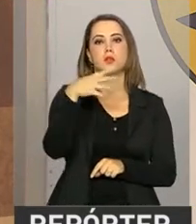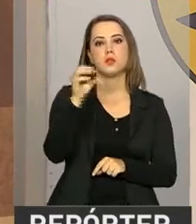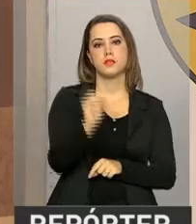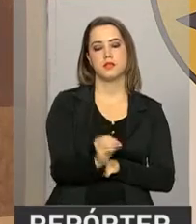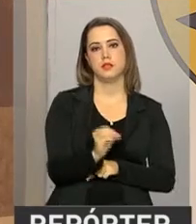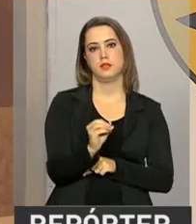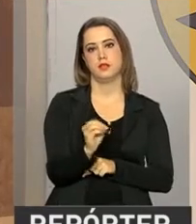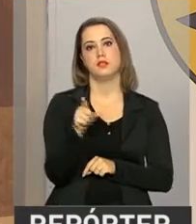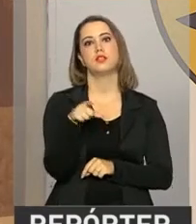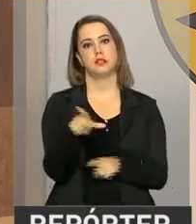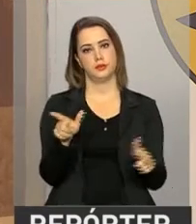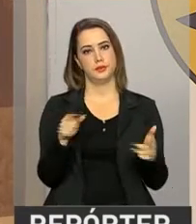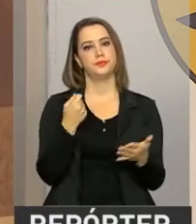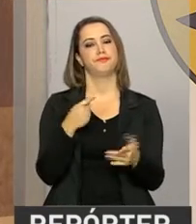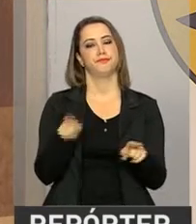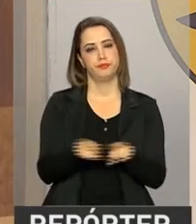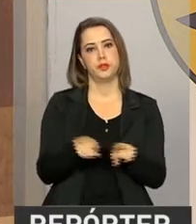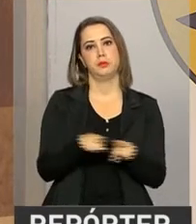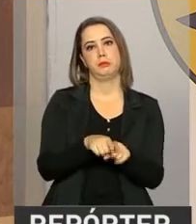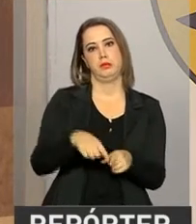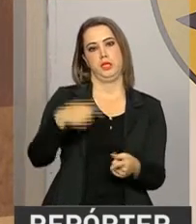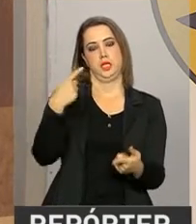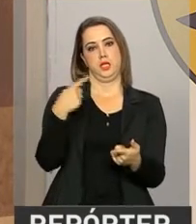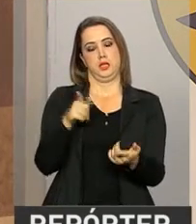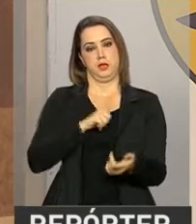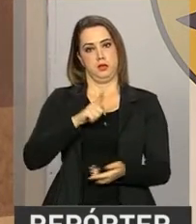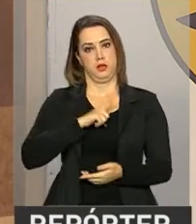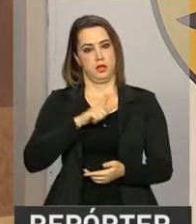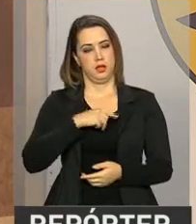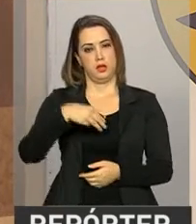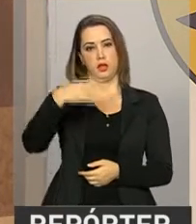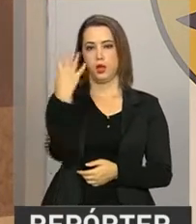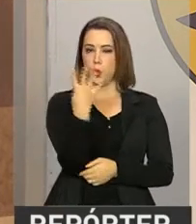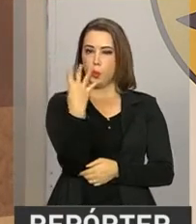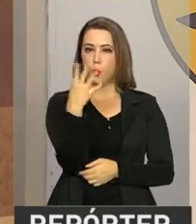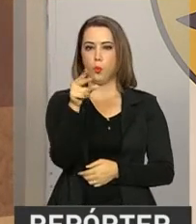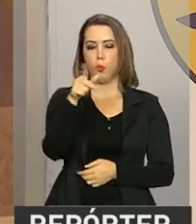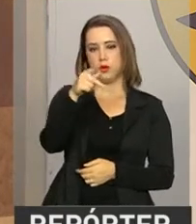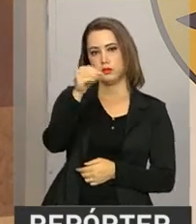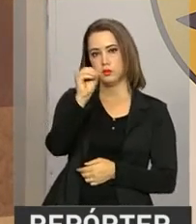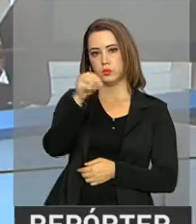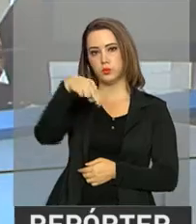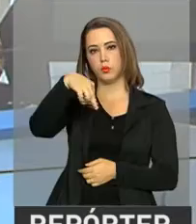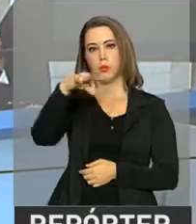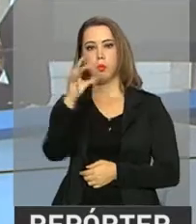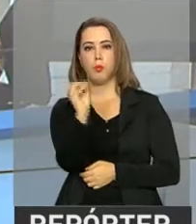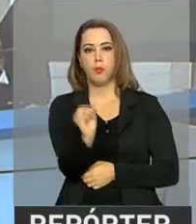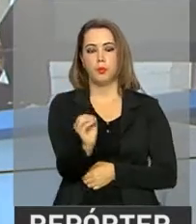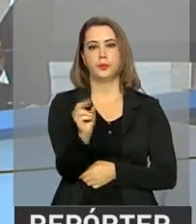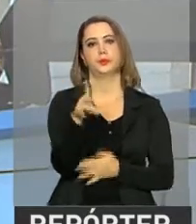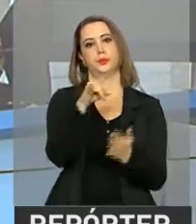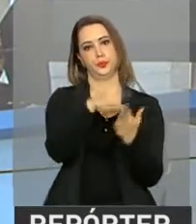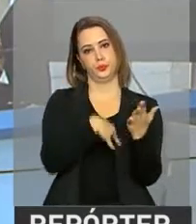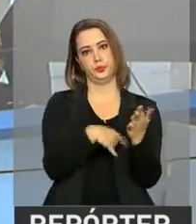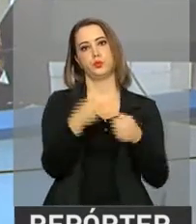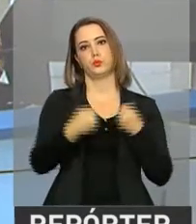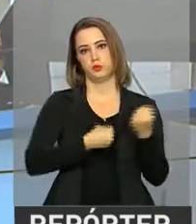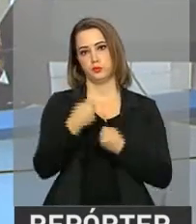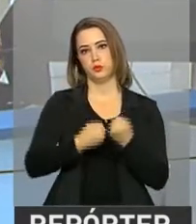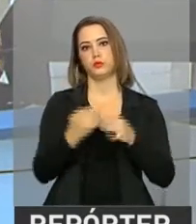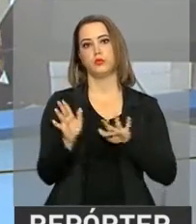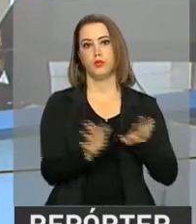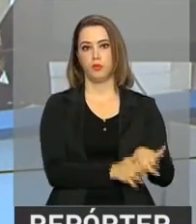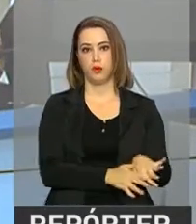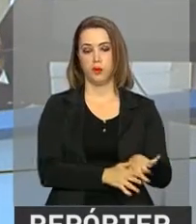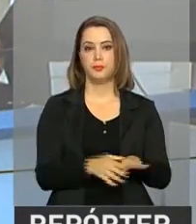tem quatro pontos na carteira onde há o motorista pode acumular mas esses quatro pontos na carteira ainda falando de automóveis do brasil